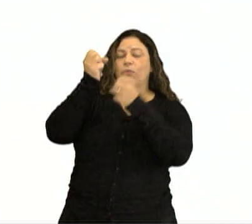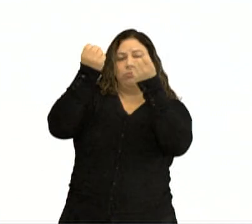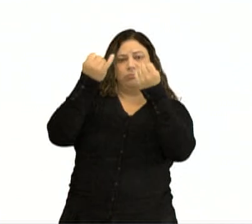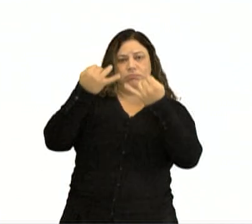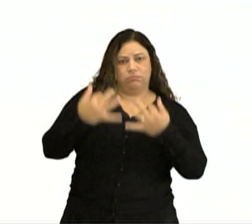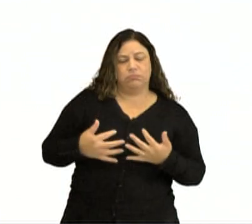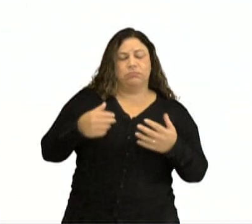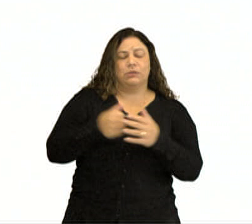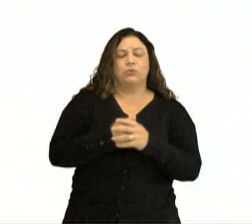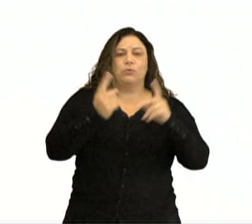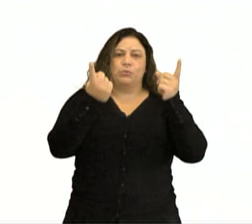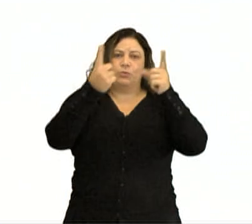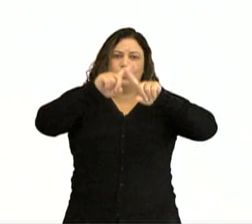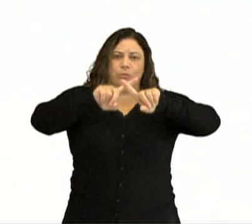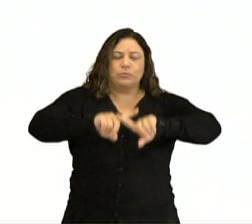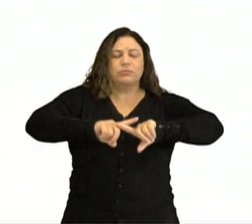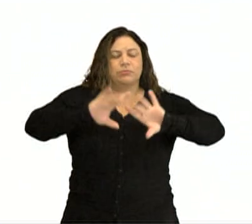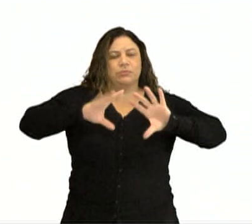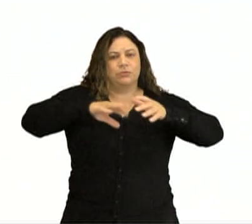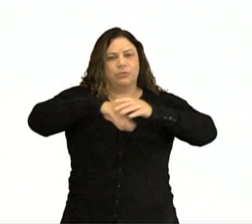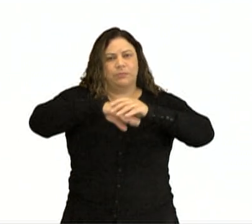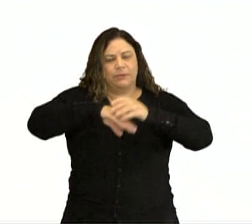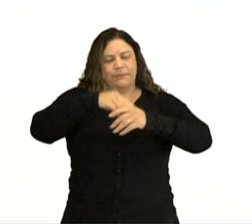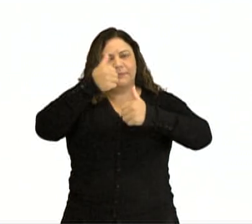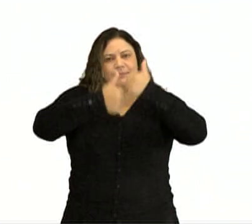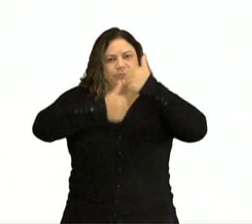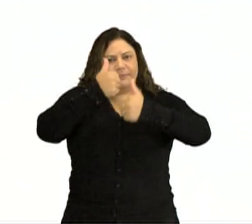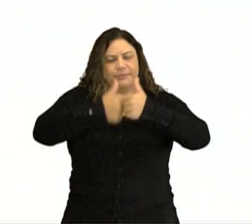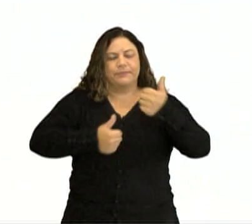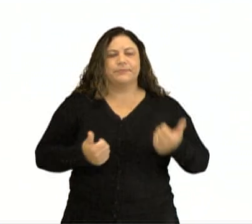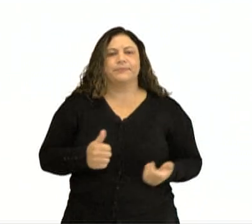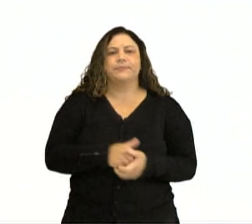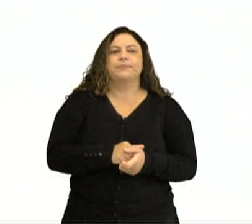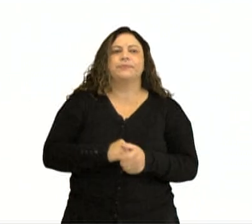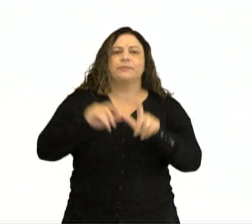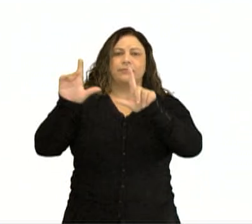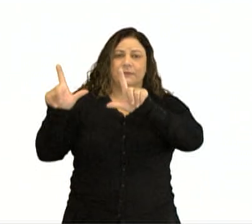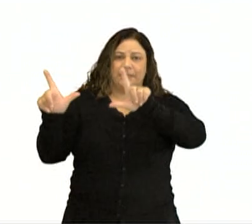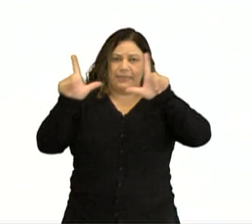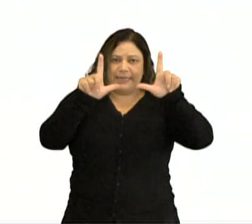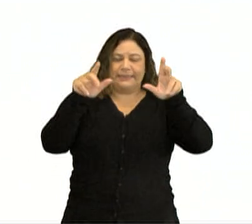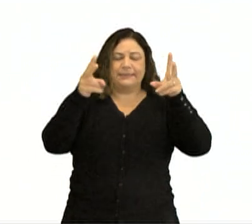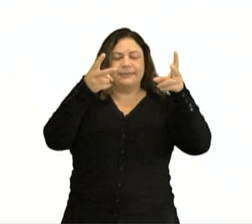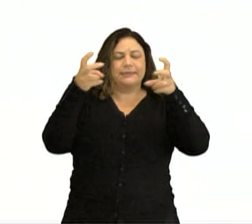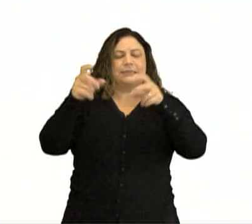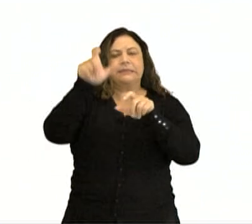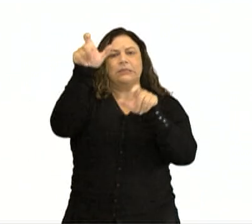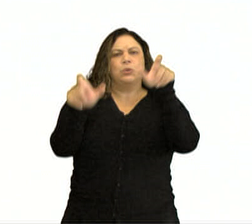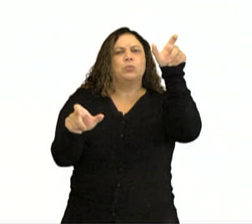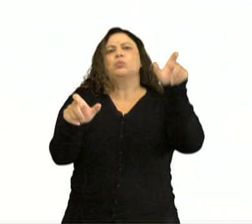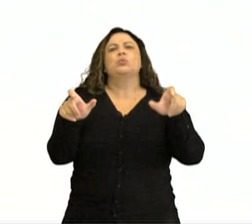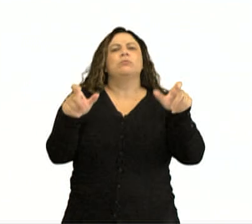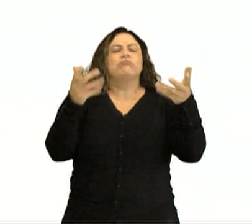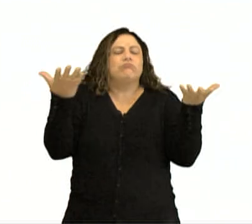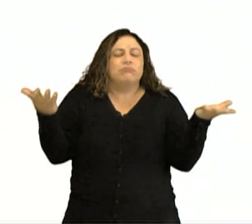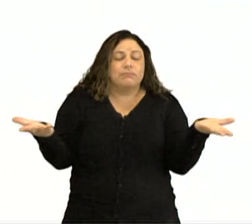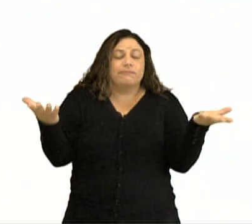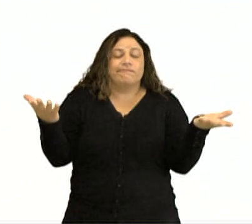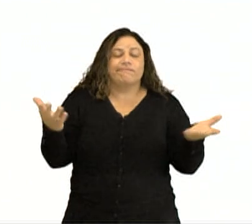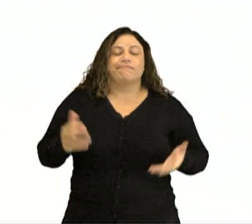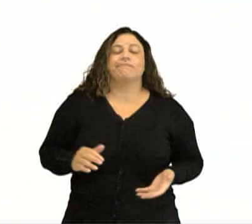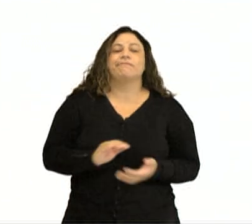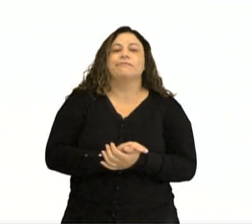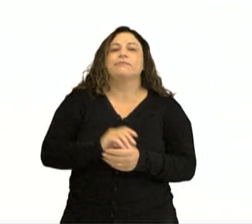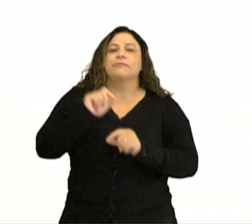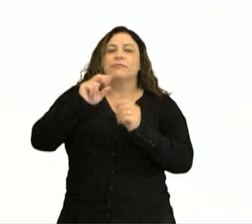partida de futebol. Então, na cena descrita no trecho, quais são os sujeitos que praticam as ações